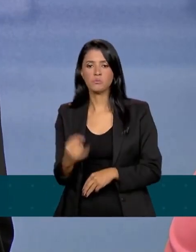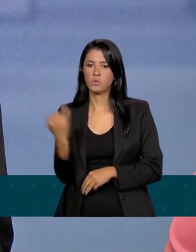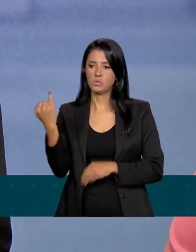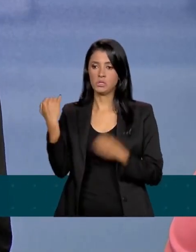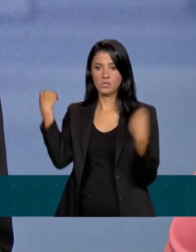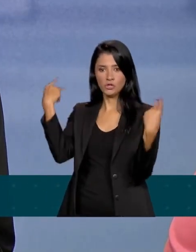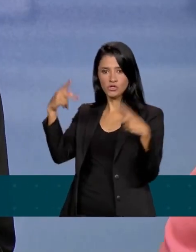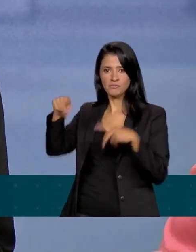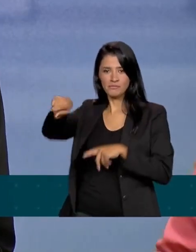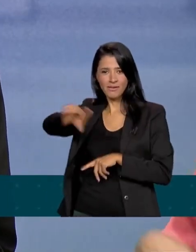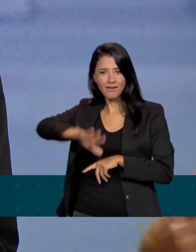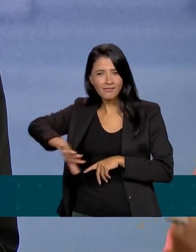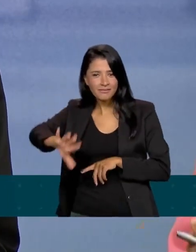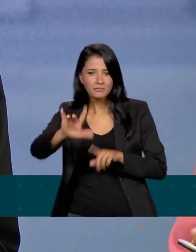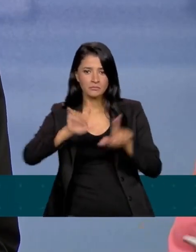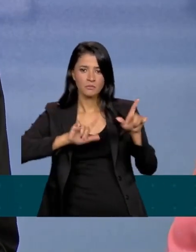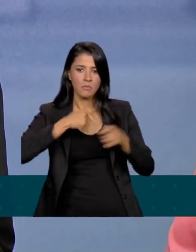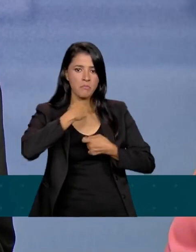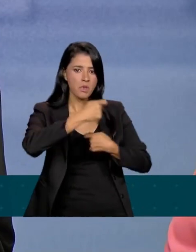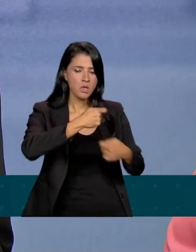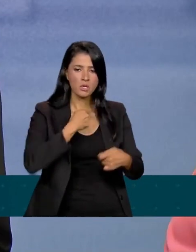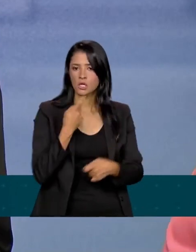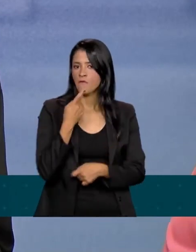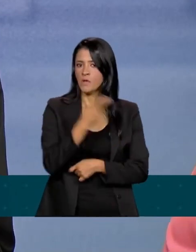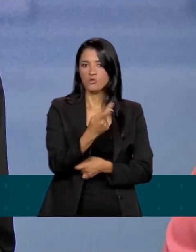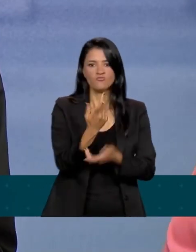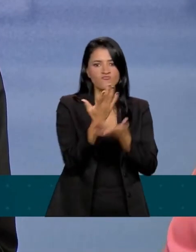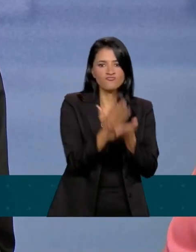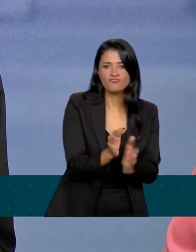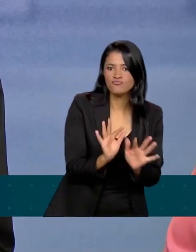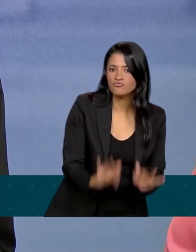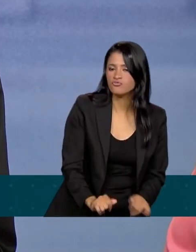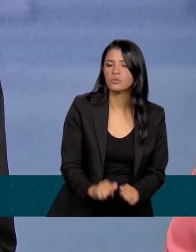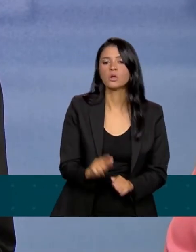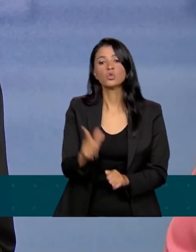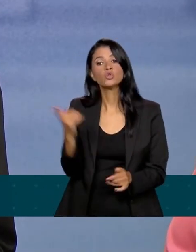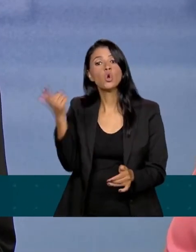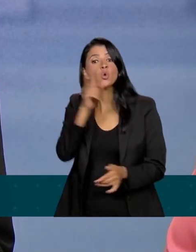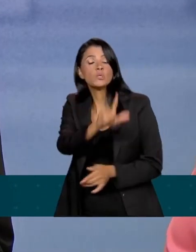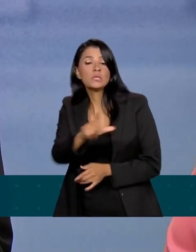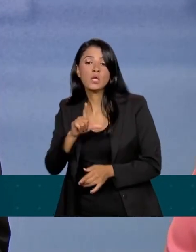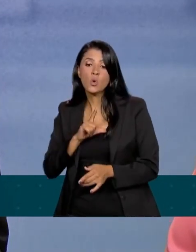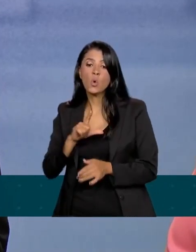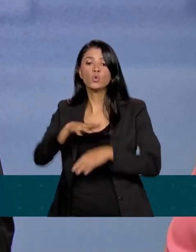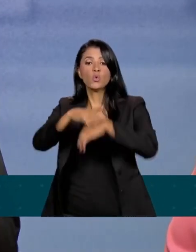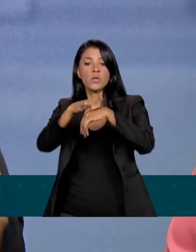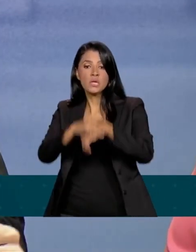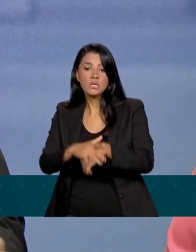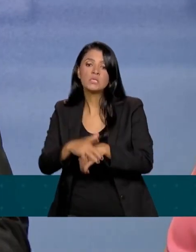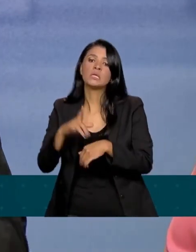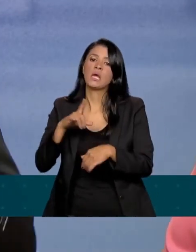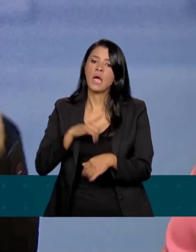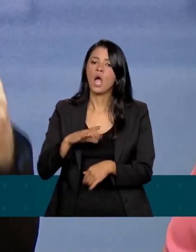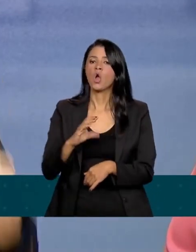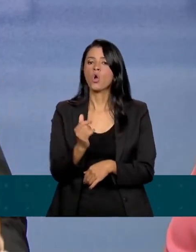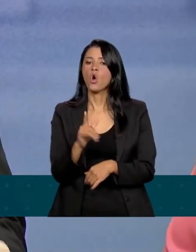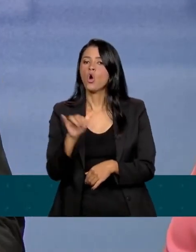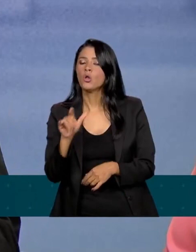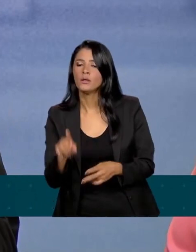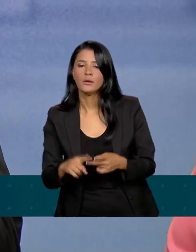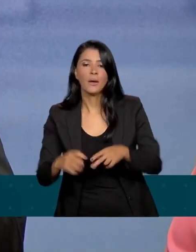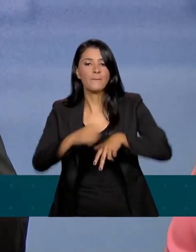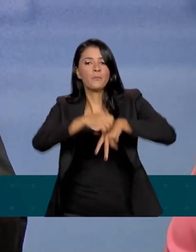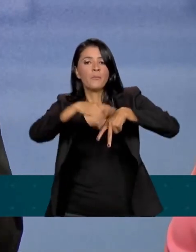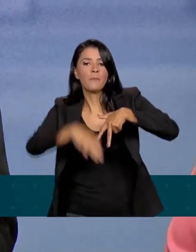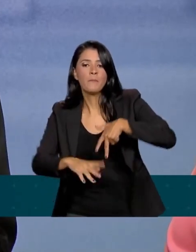gente não está falando aqui de erradicação. Erradicação só se atinge com doenças imunopreveníveis, como cólera, como poliomielite,